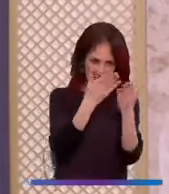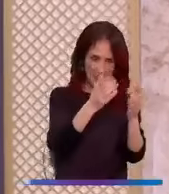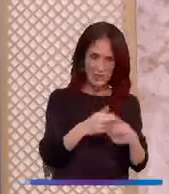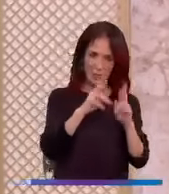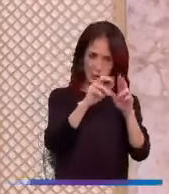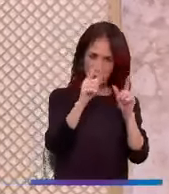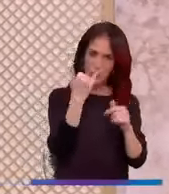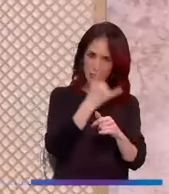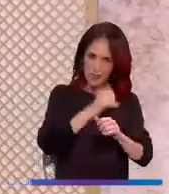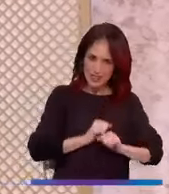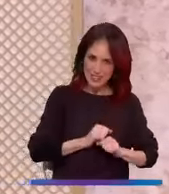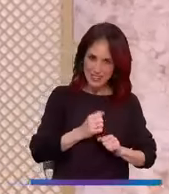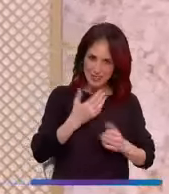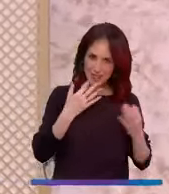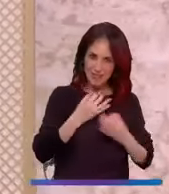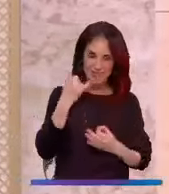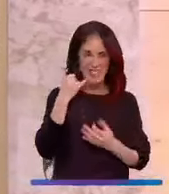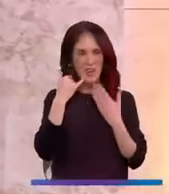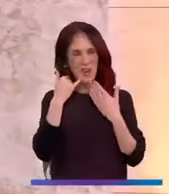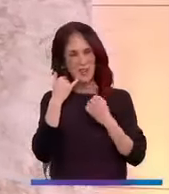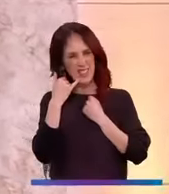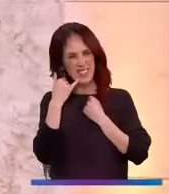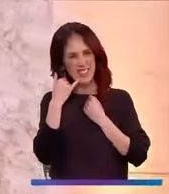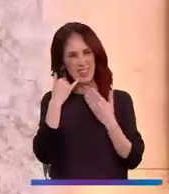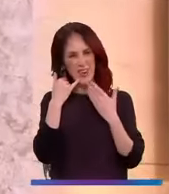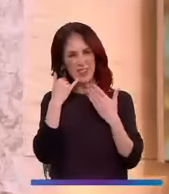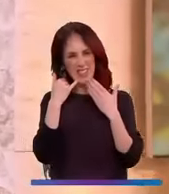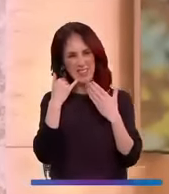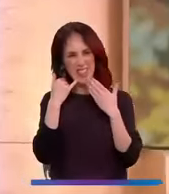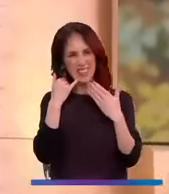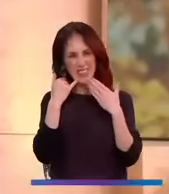muito feliz, de verdade. Obrigado, Cláudio. Muito obrigado, muito obrigado. Um beijinho.